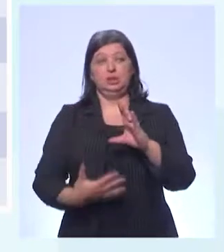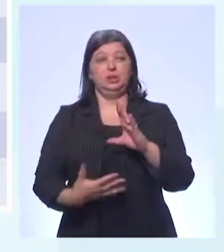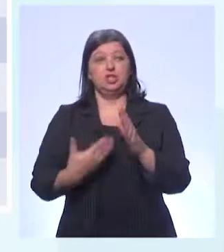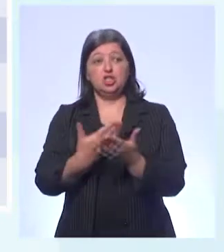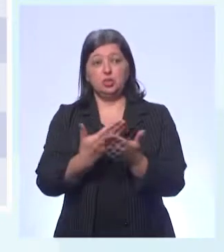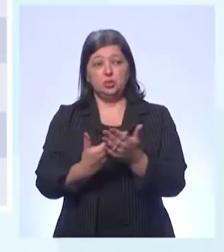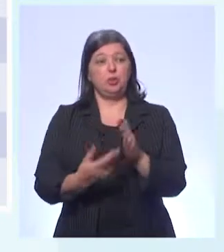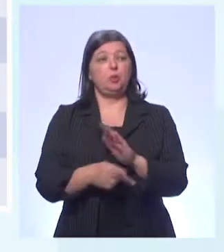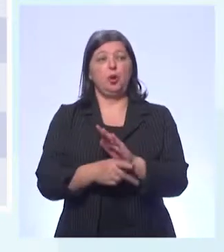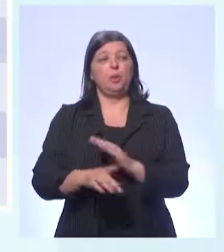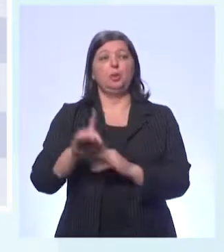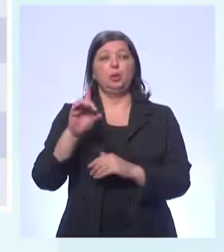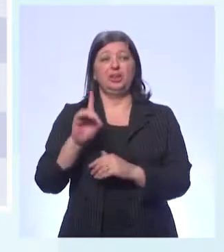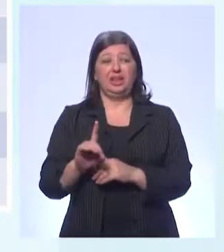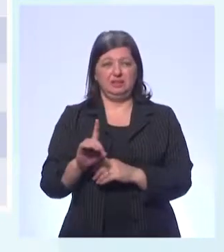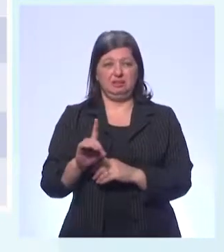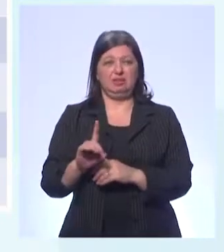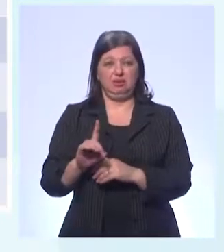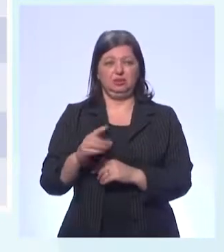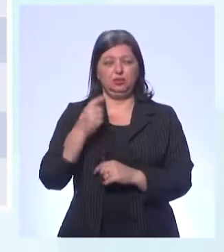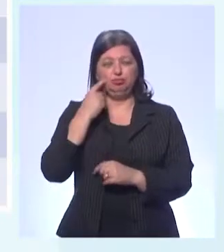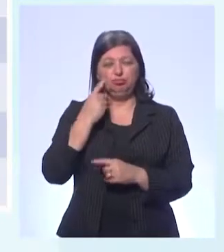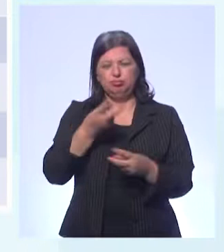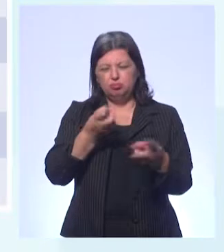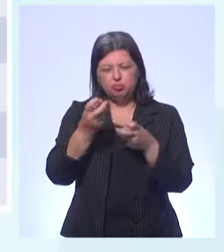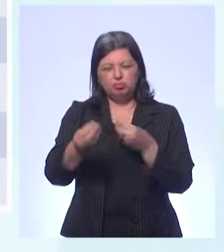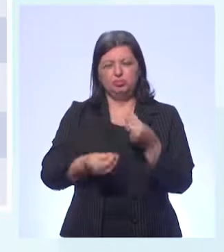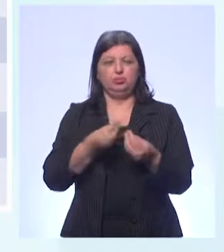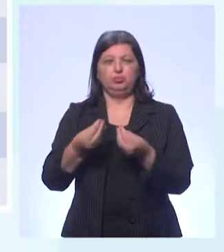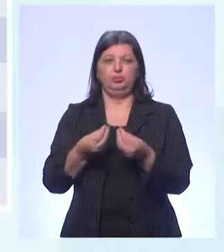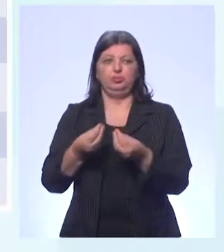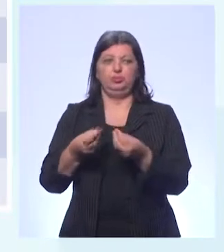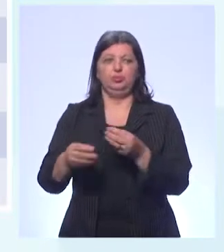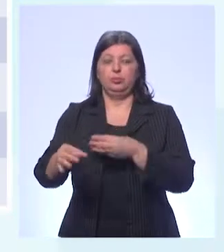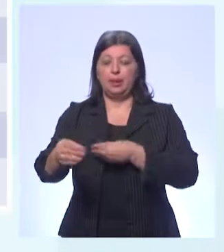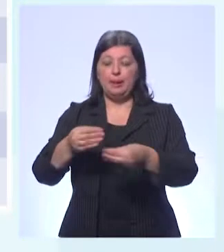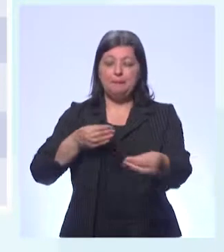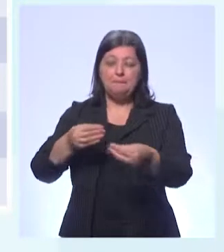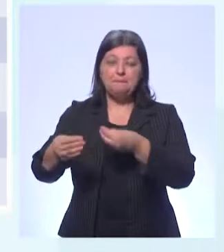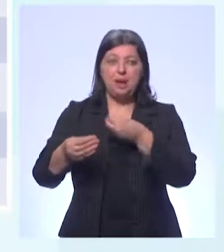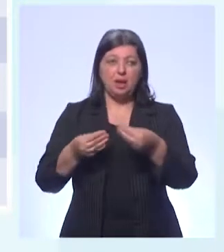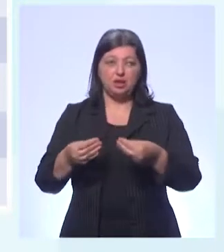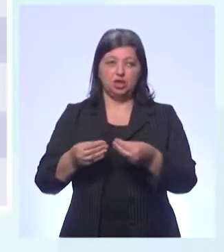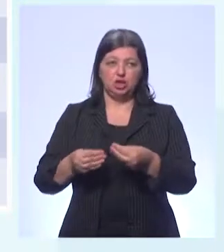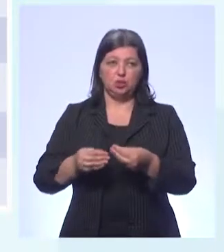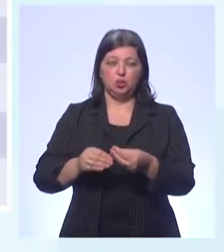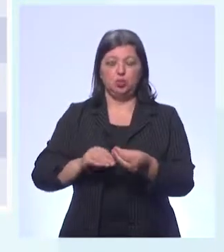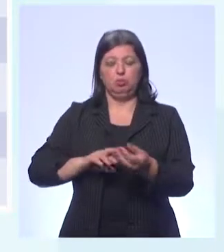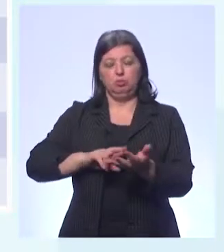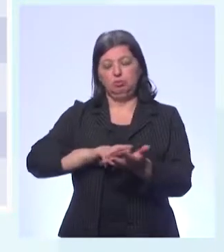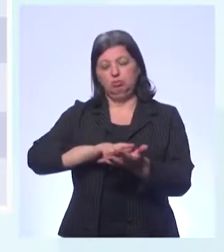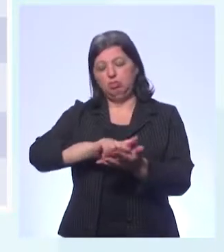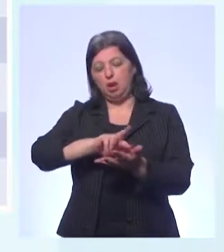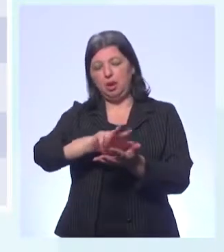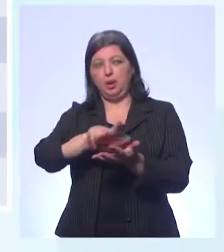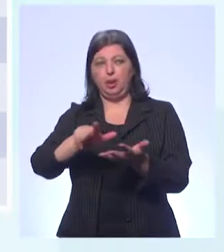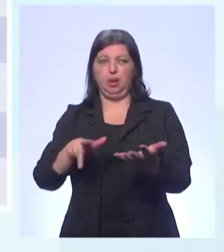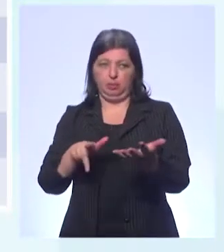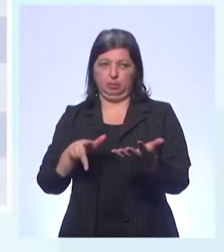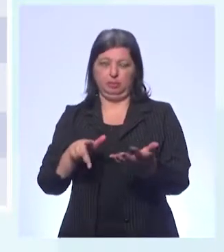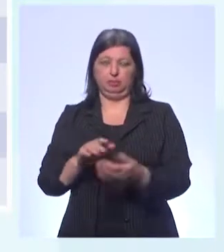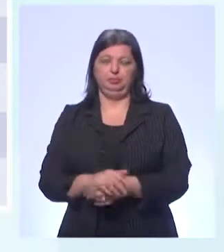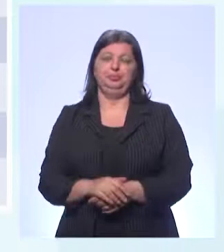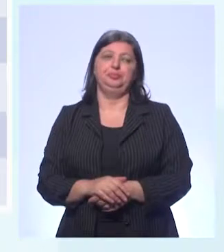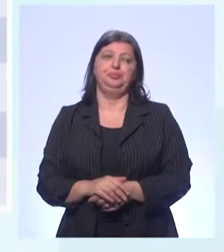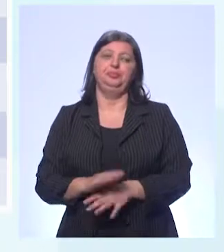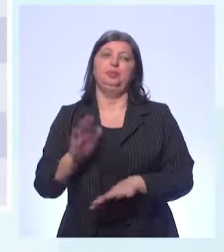é a densidade, e a gente pode observar que a densidade dos plásticos são diferentes. Então, dependendo da densidade do